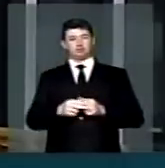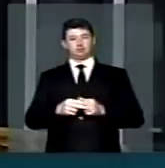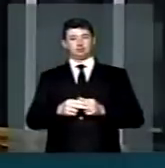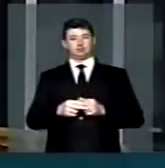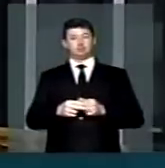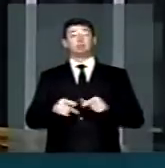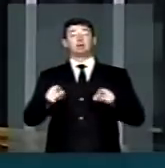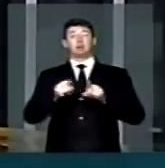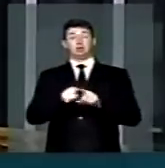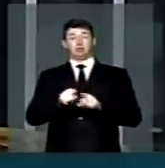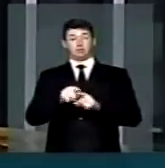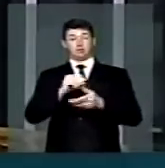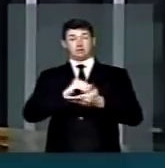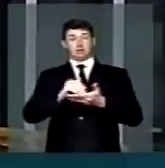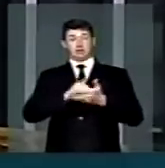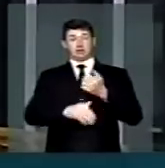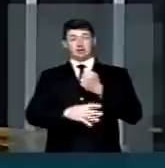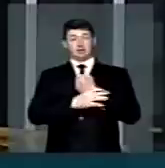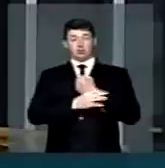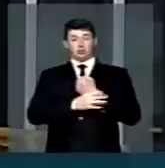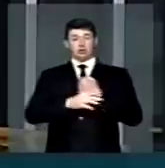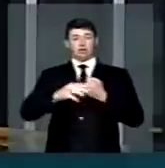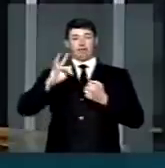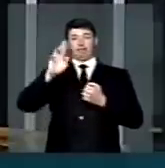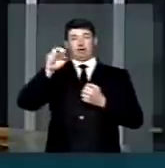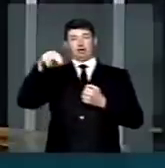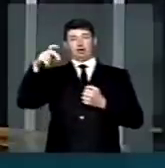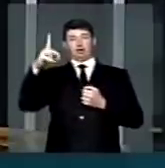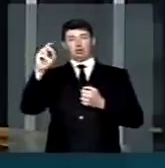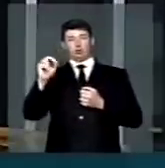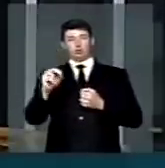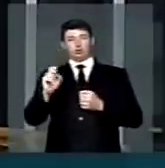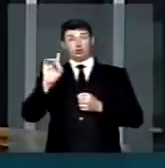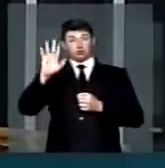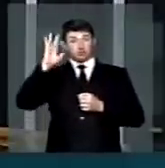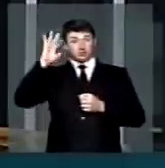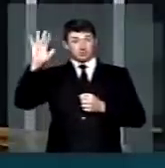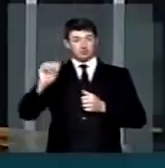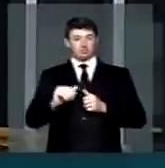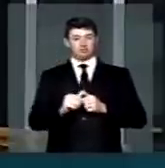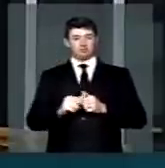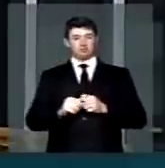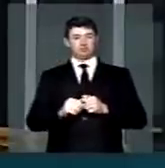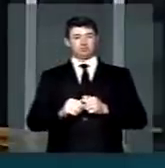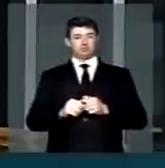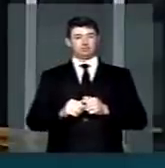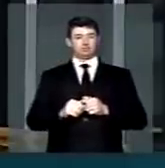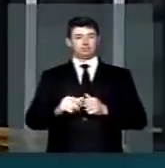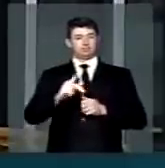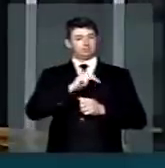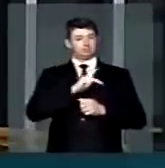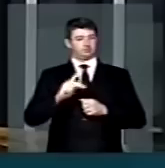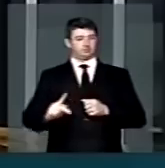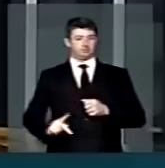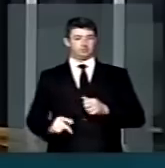e o secretário de Segurança, Fernando Grela. Só para ter uma ideia, senhor